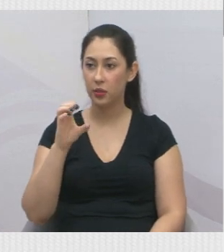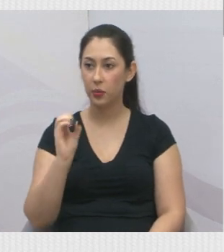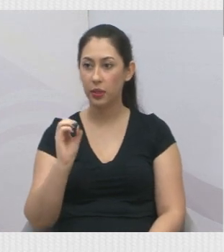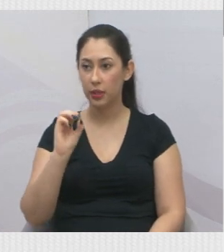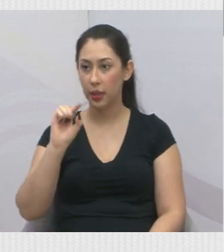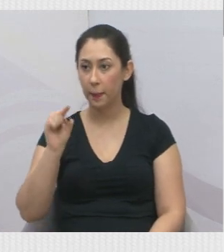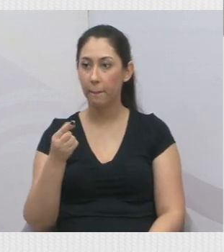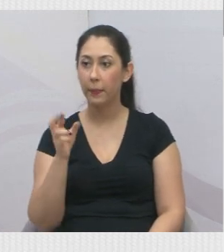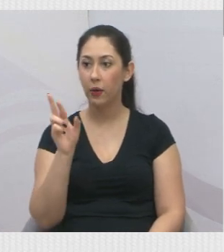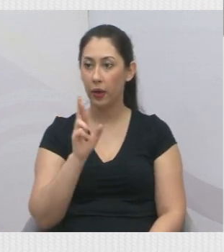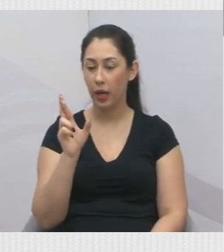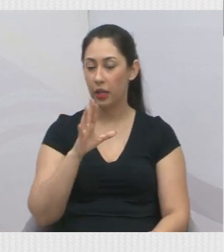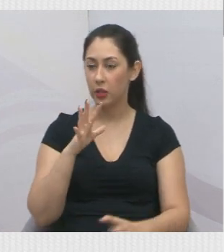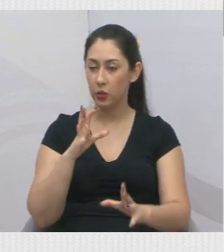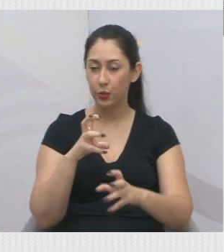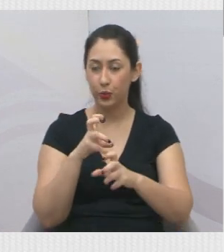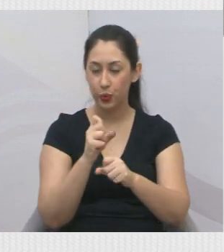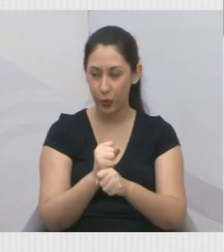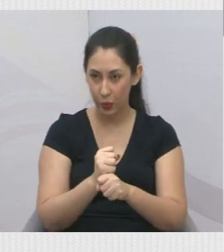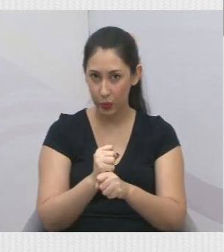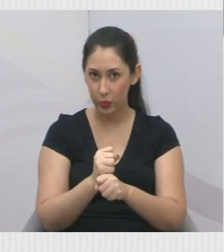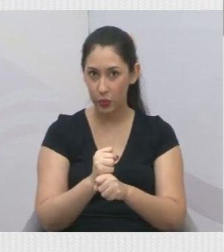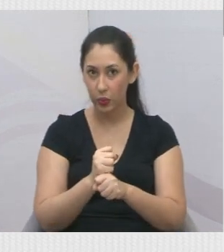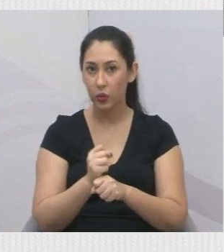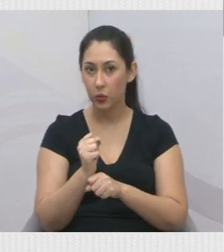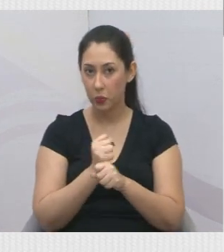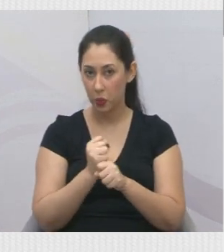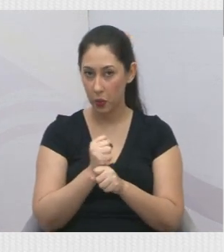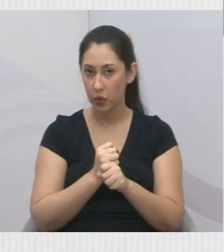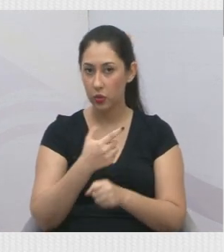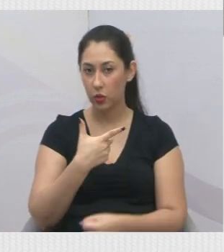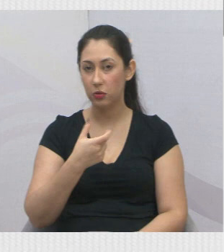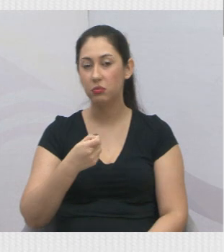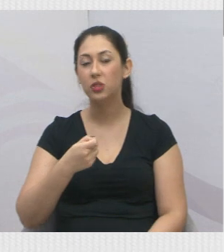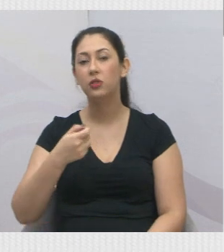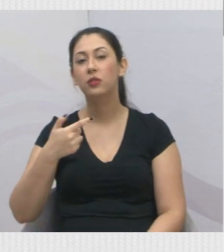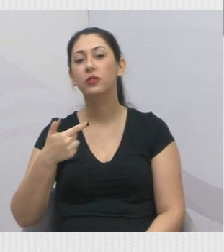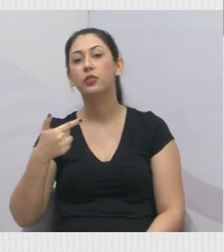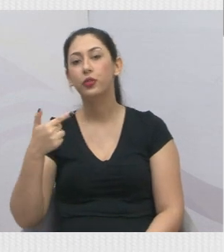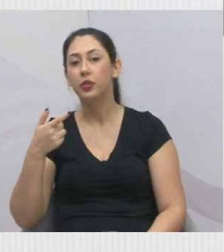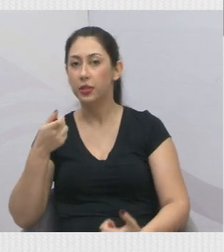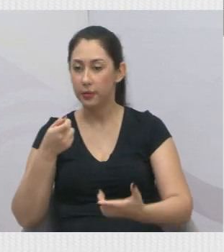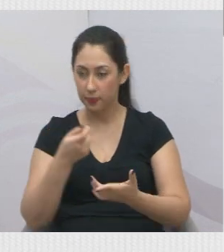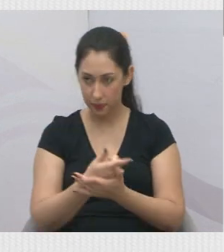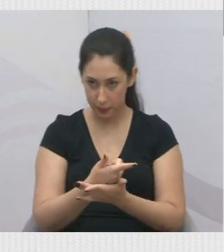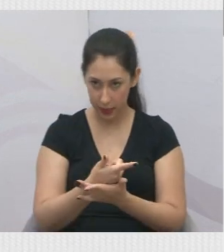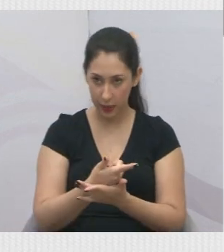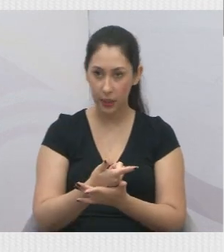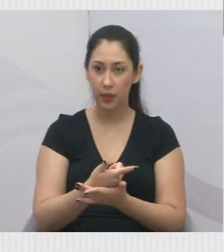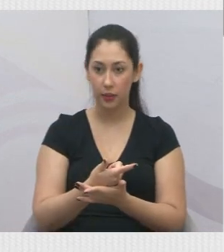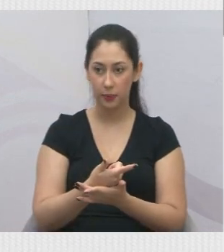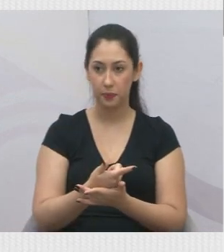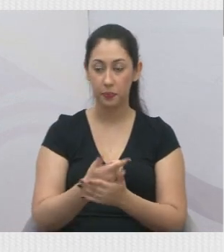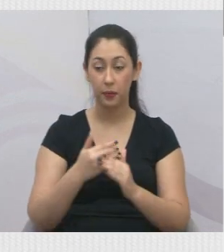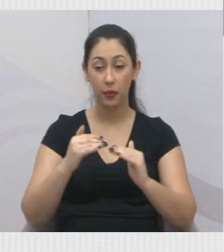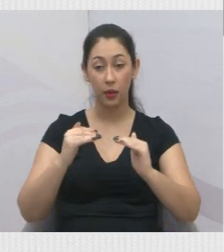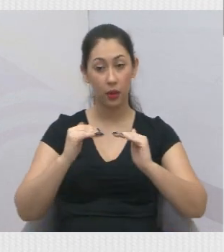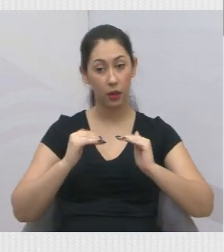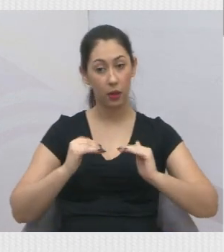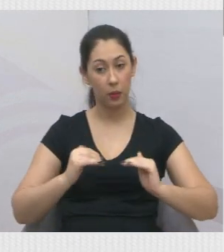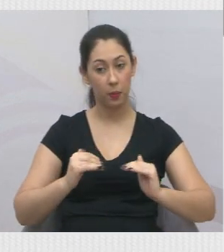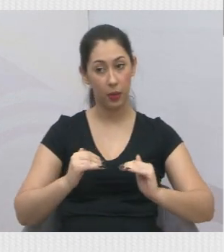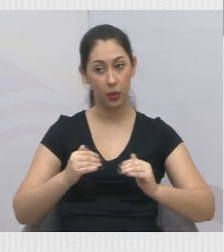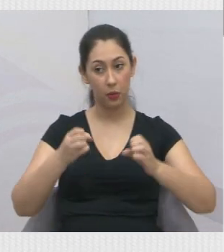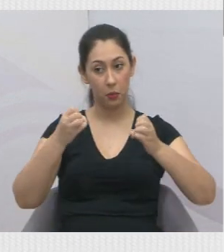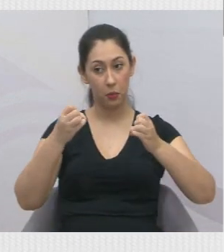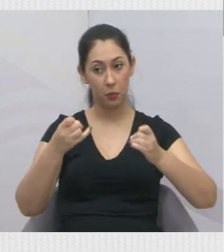R$ 34.850.873. Então, esse é o montante hoje inscrito de 2021 para 2022. Abaixo, que será